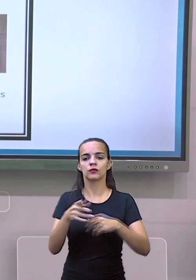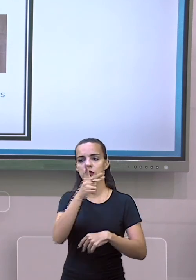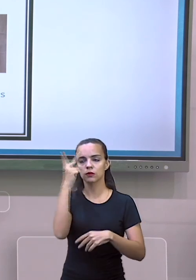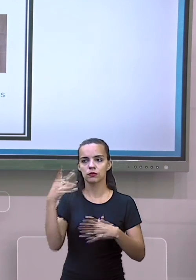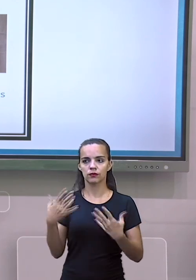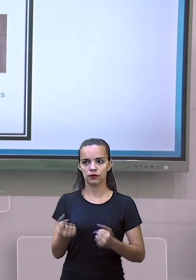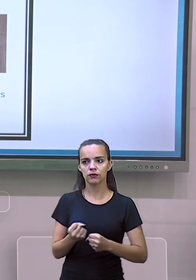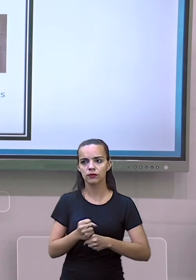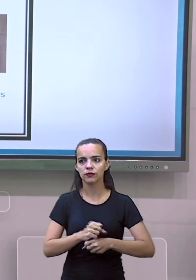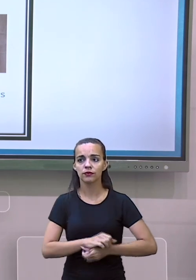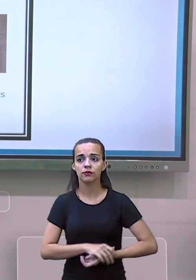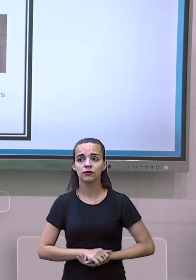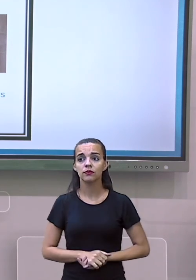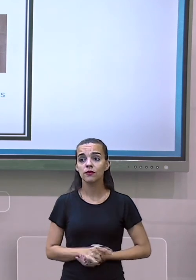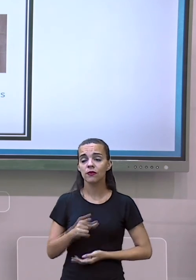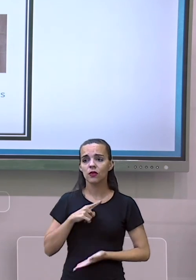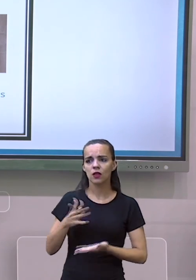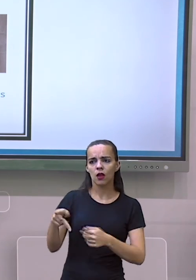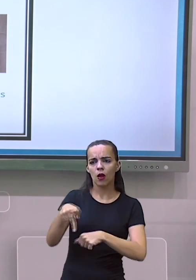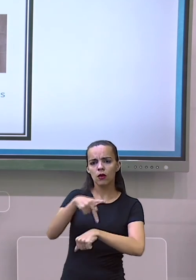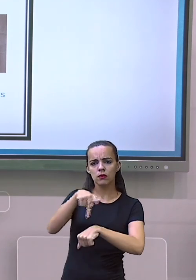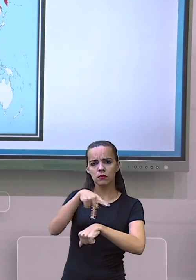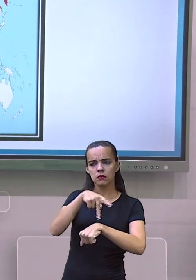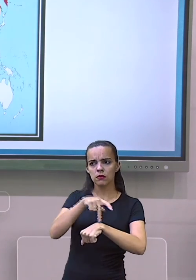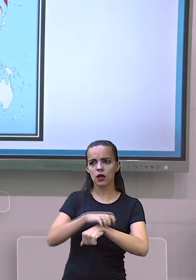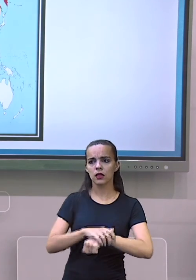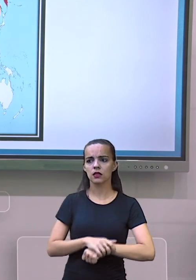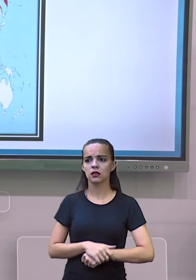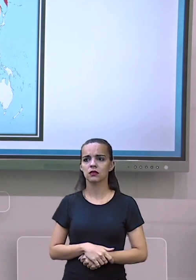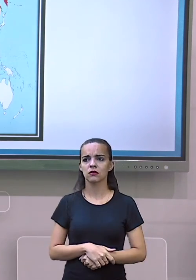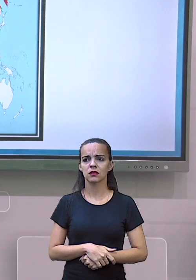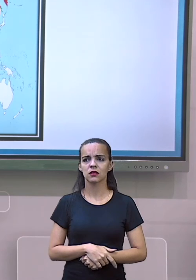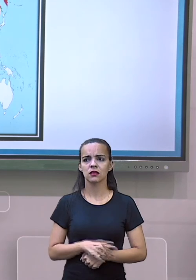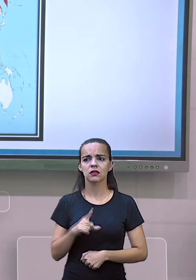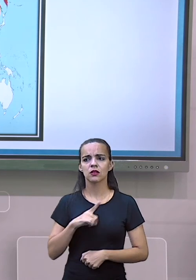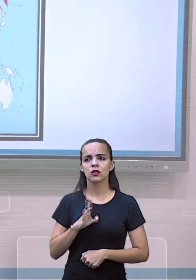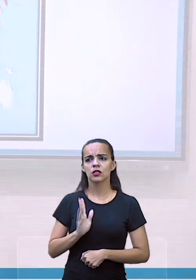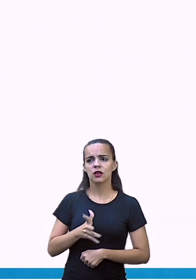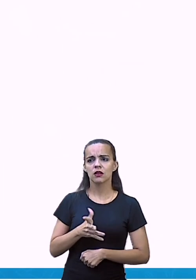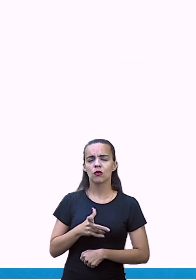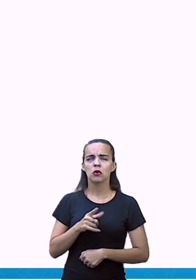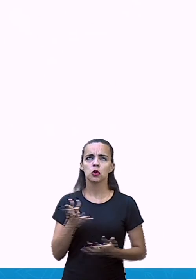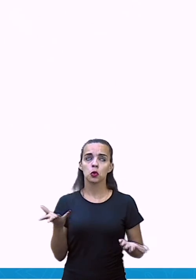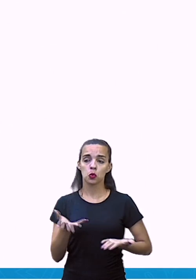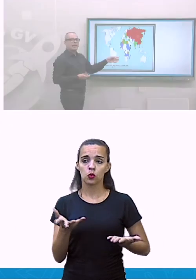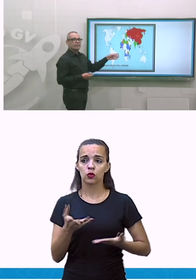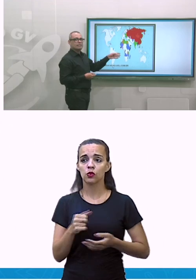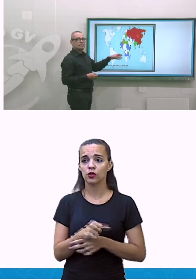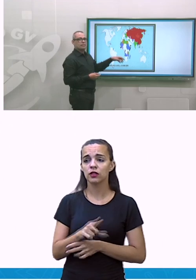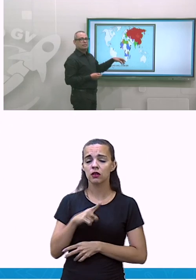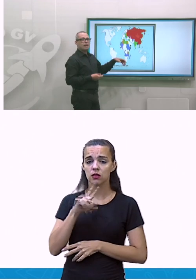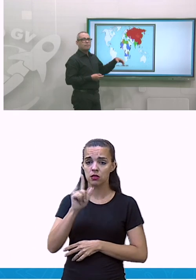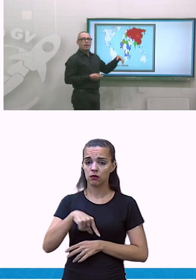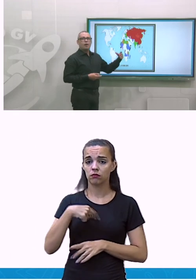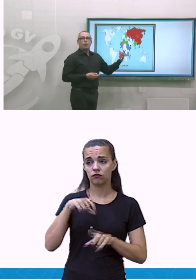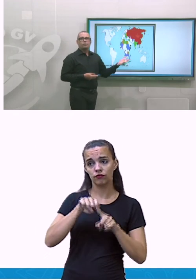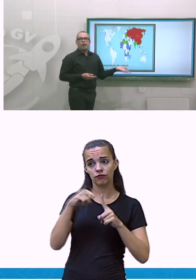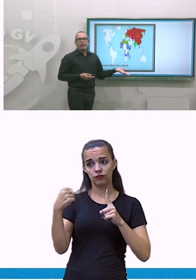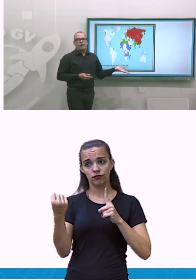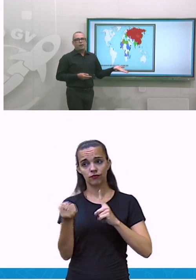humanos. Países que se consideram socialistas,